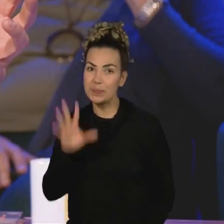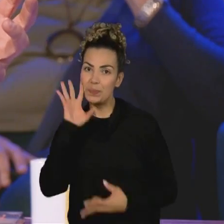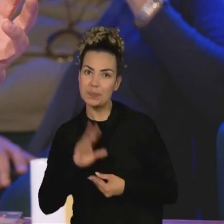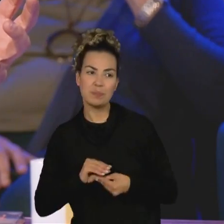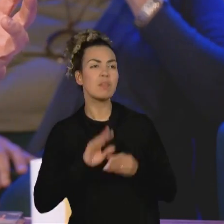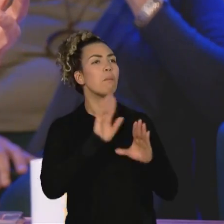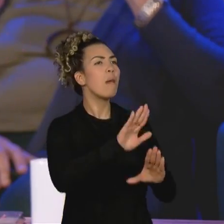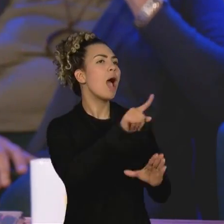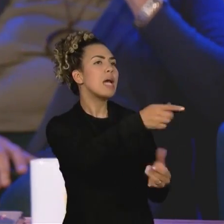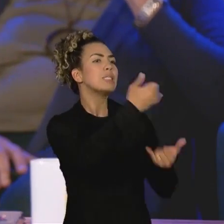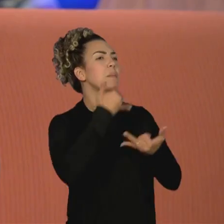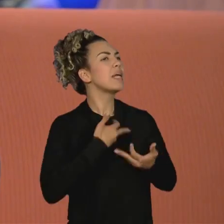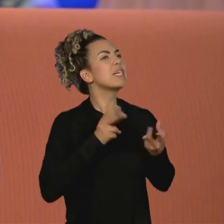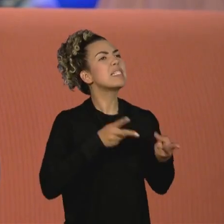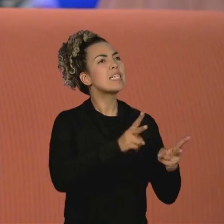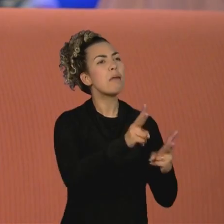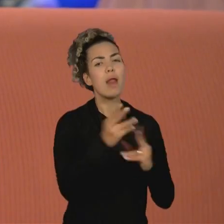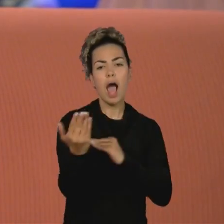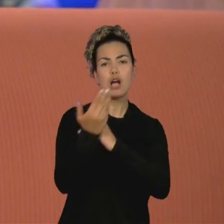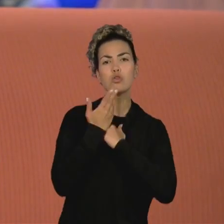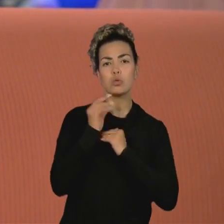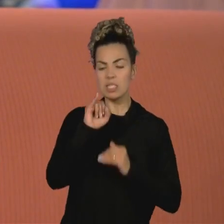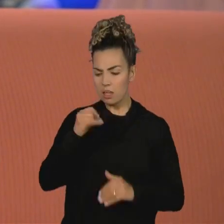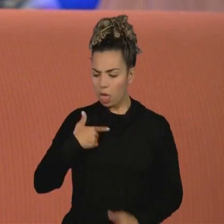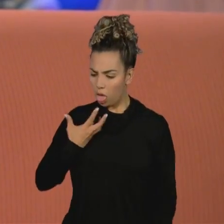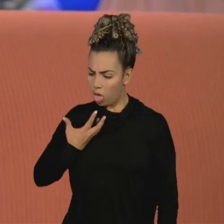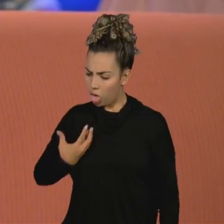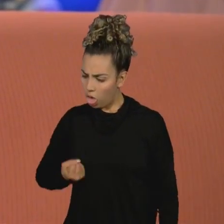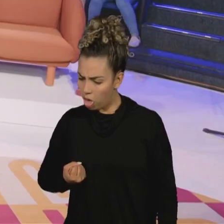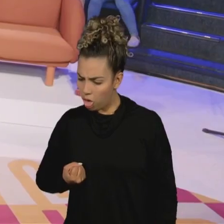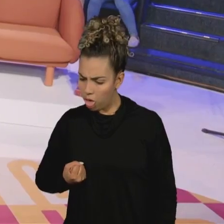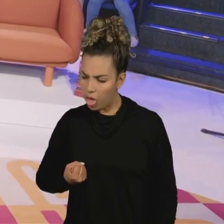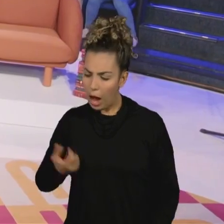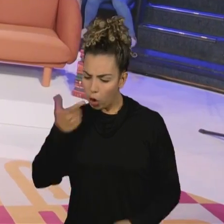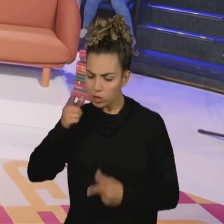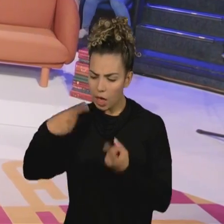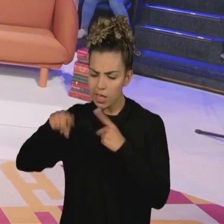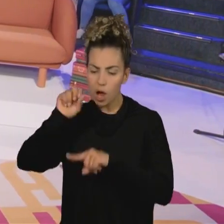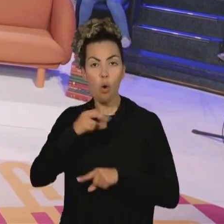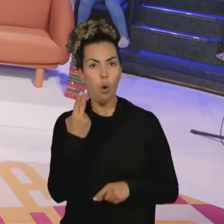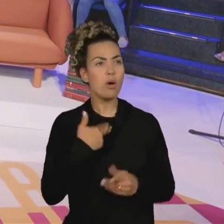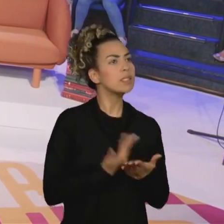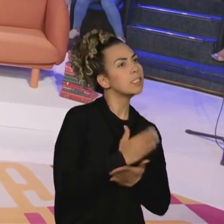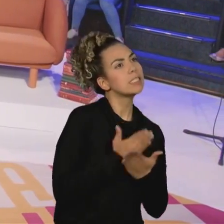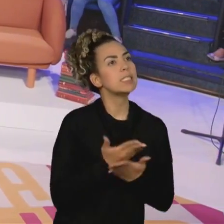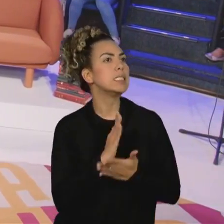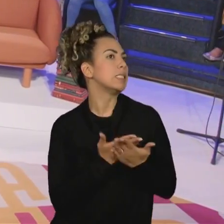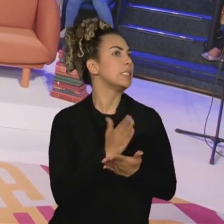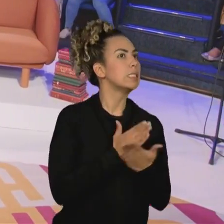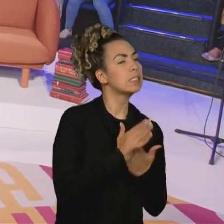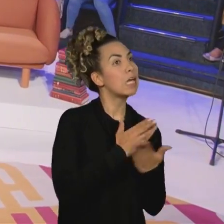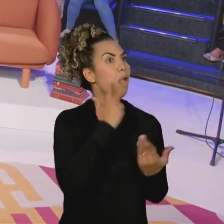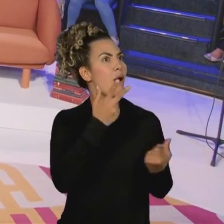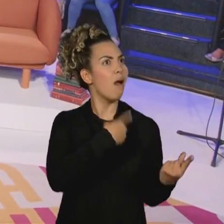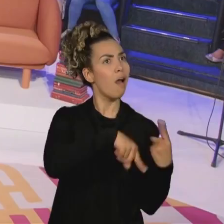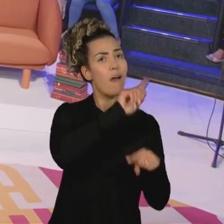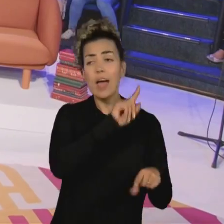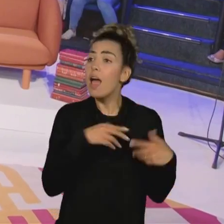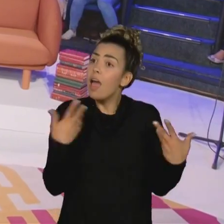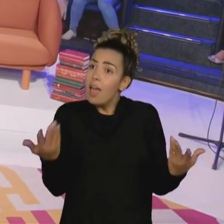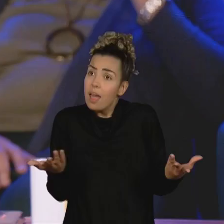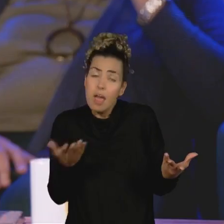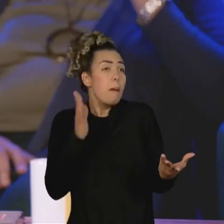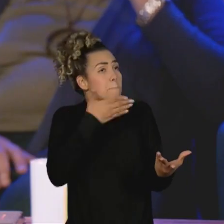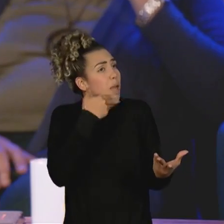os inquietos. É muito melhor você fazer parte dos inquietos. Não, com certeza, cara, eu não sou é? magoado. O magoado, não, tudo vai dar errado, nada vai acontecer.